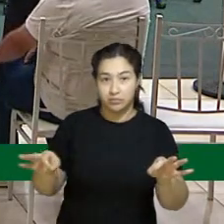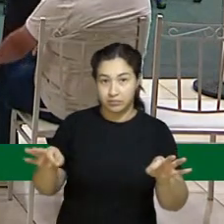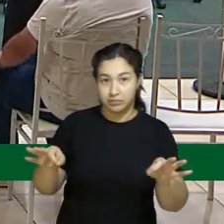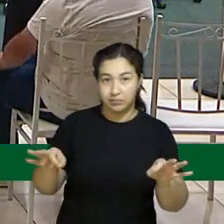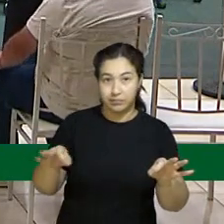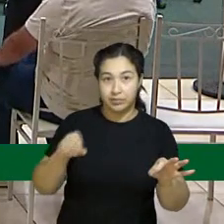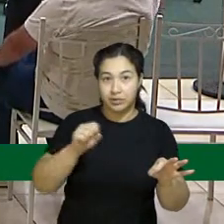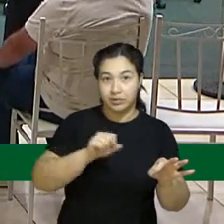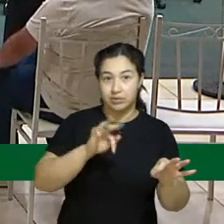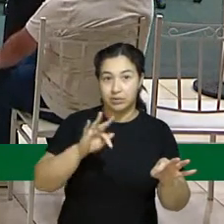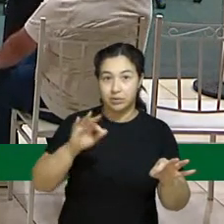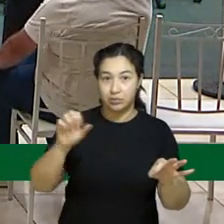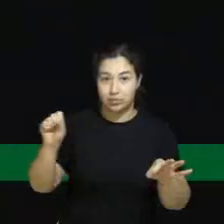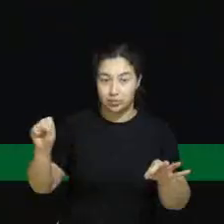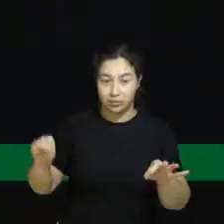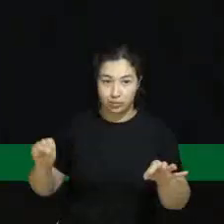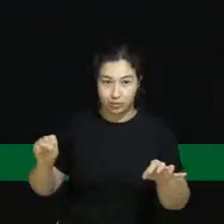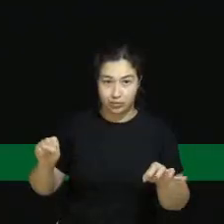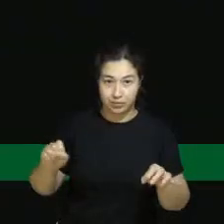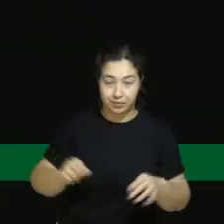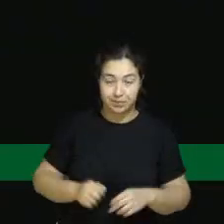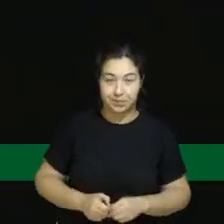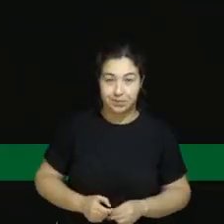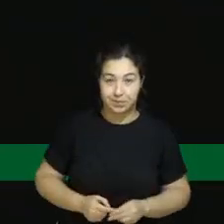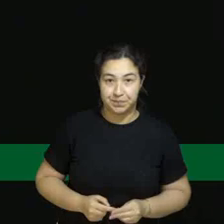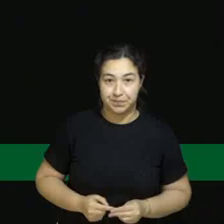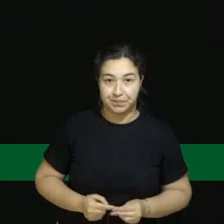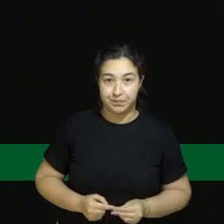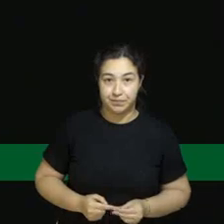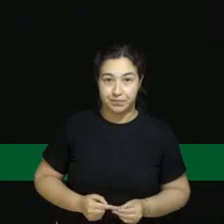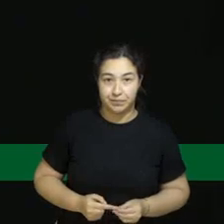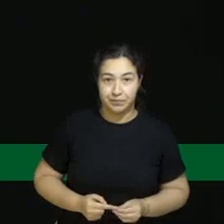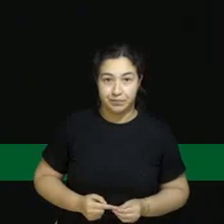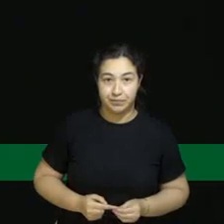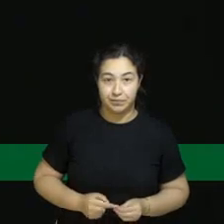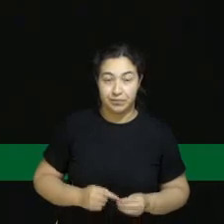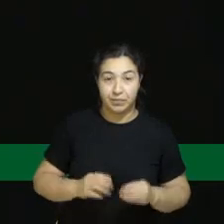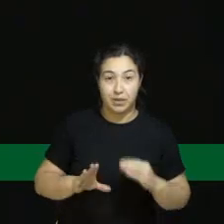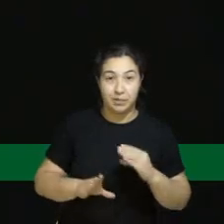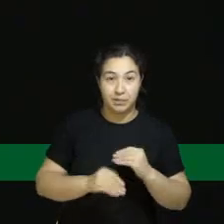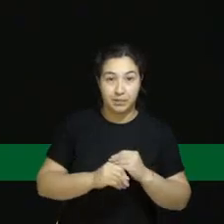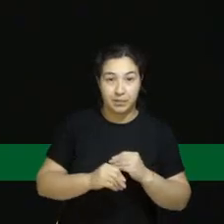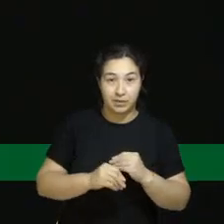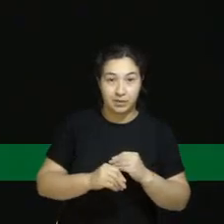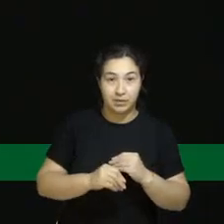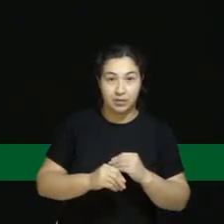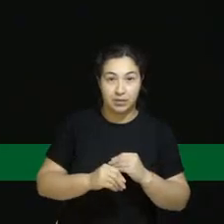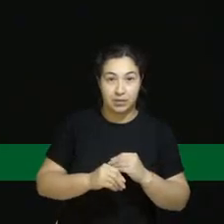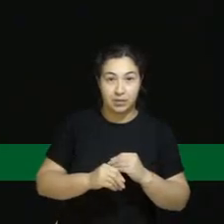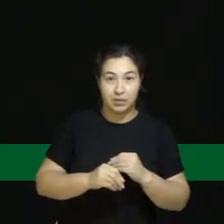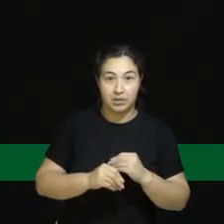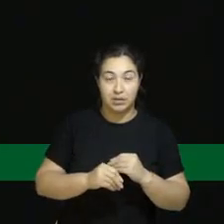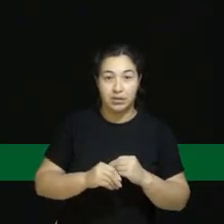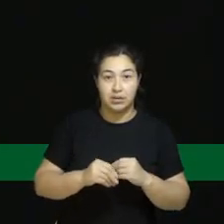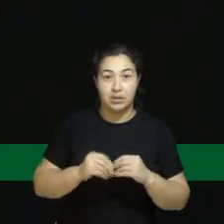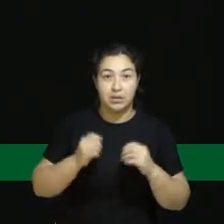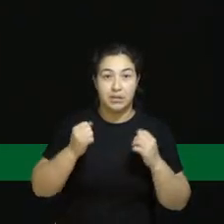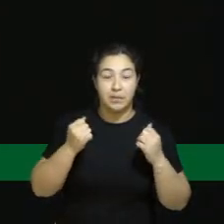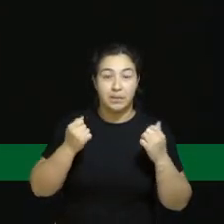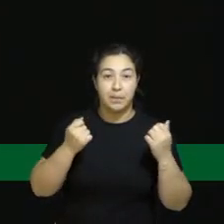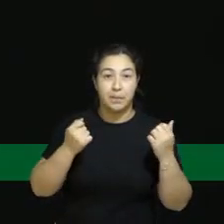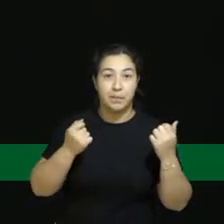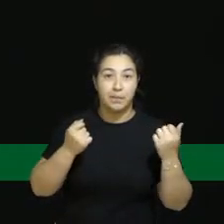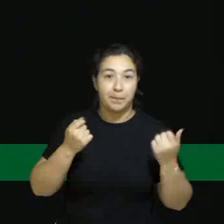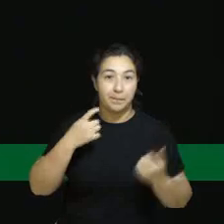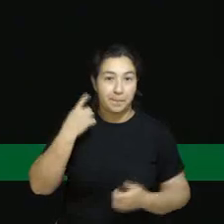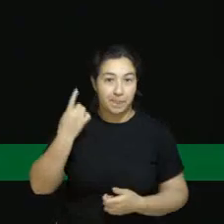na Vigorelli pela Baía da Babitonga. Senhores, a emenda parlamentar apresentada pelo deputado Napoleão